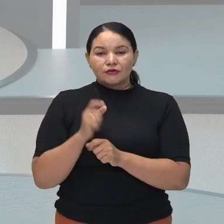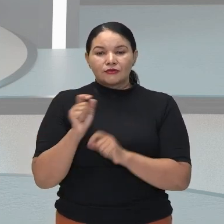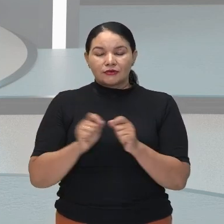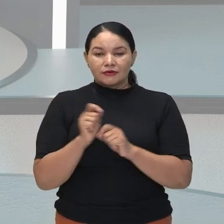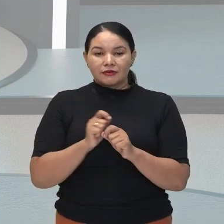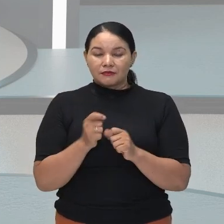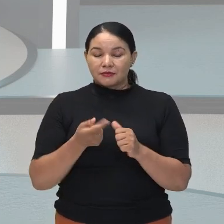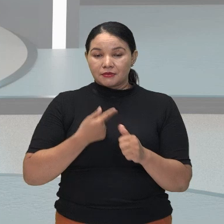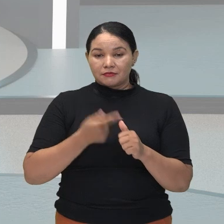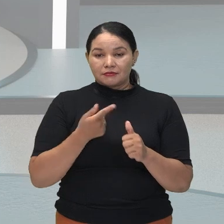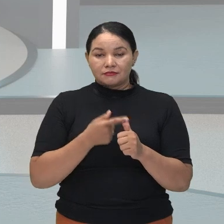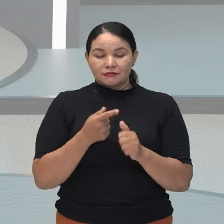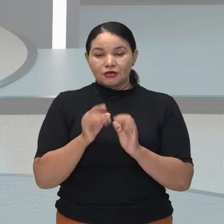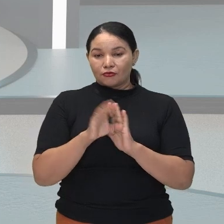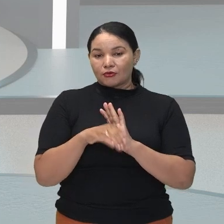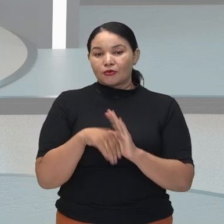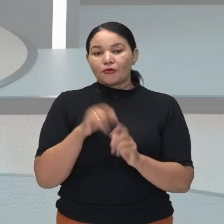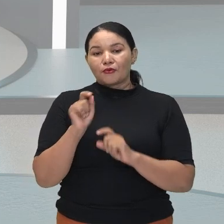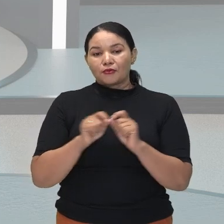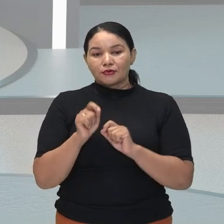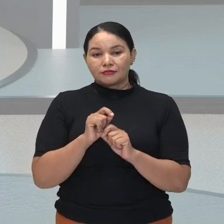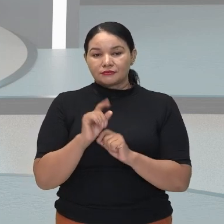primer contenido, los